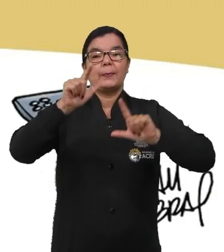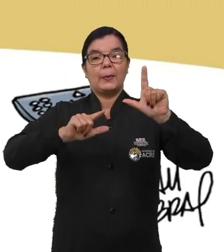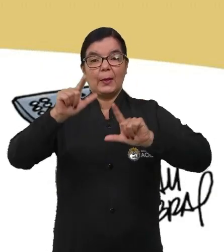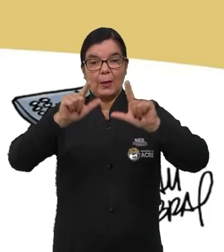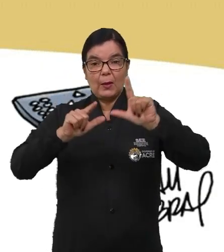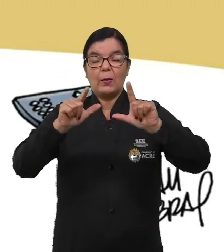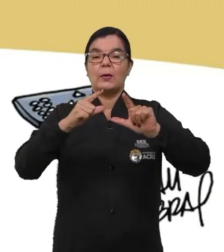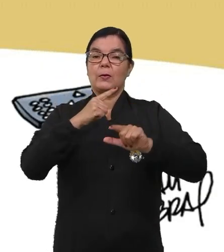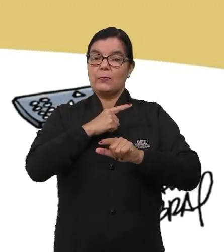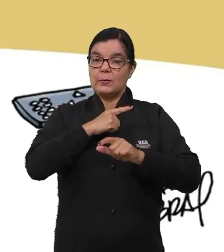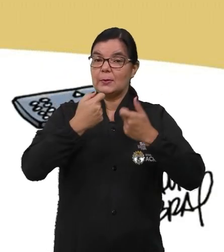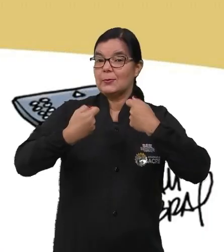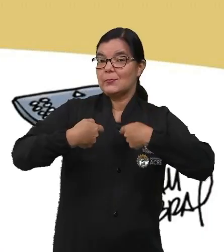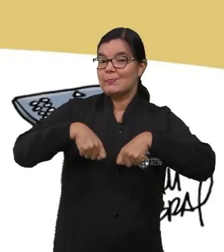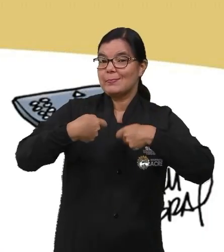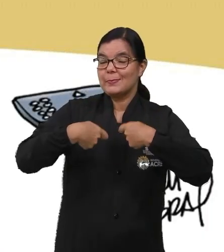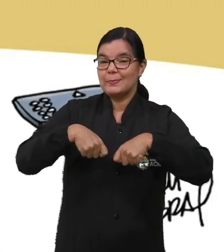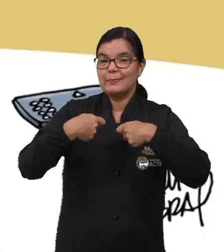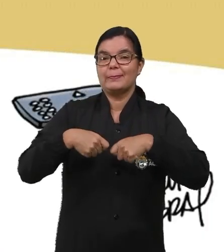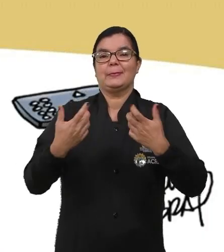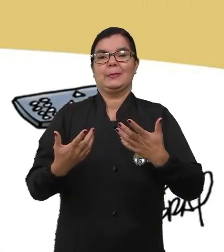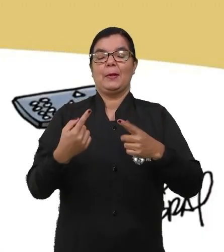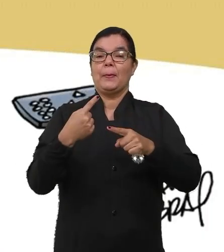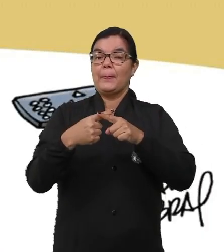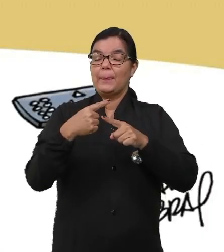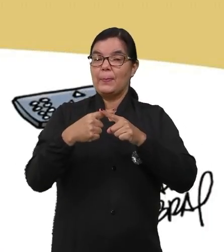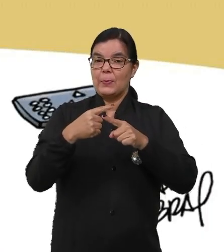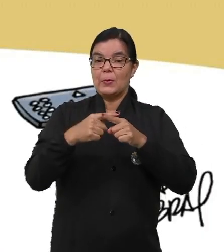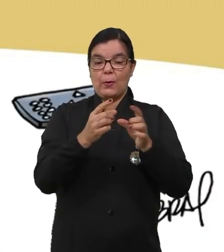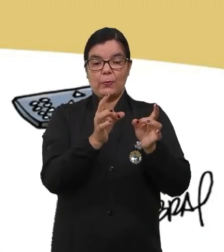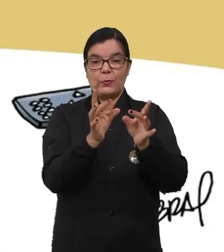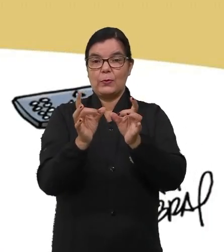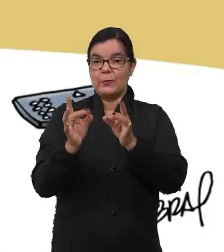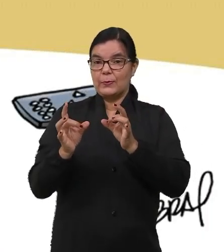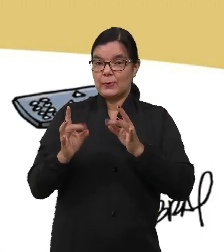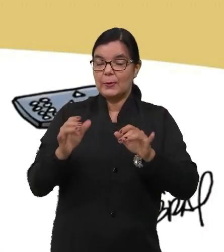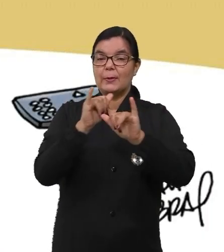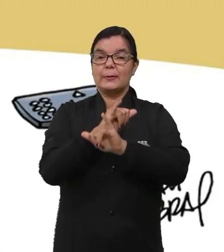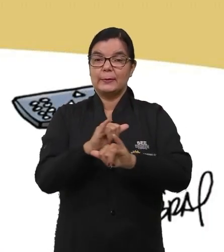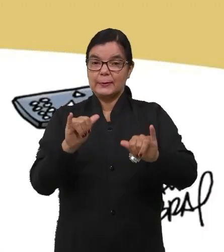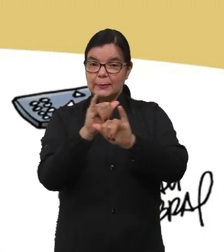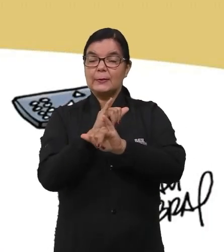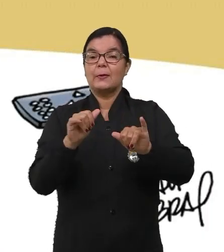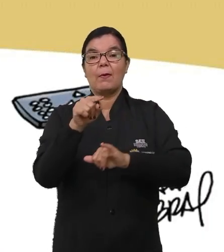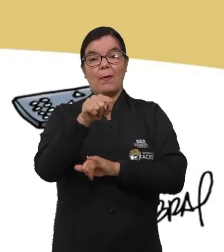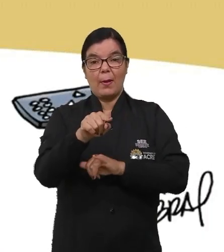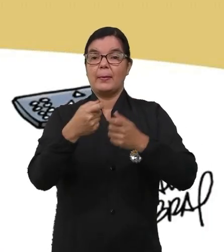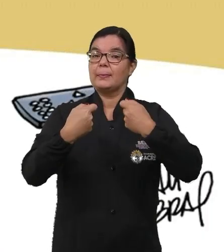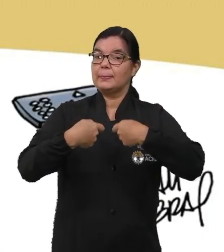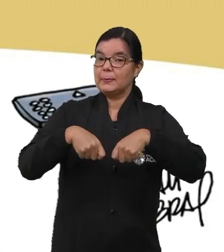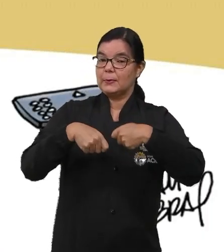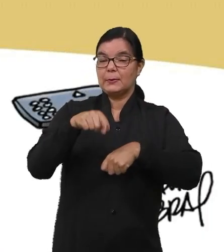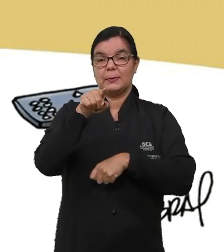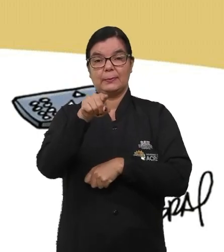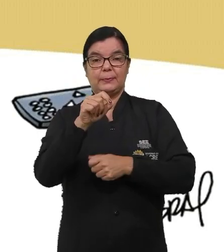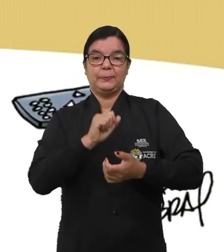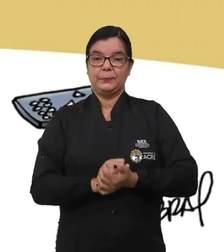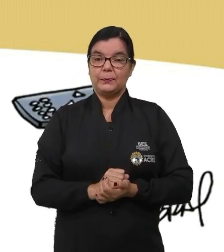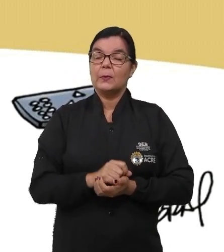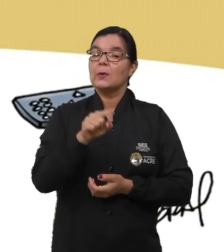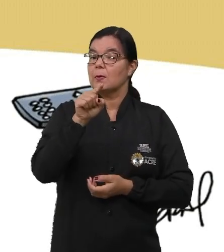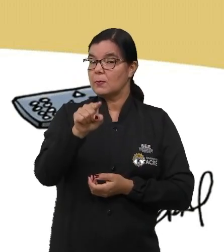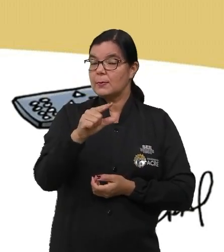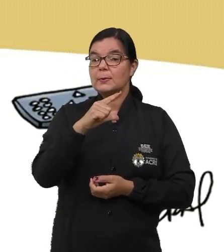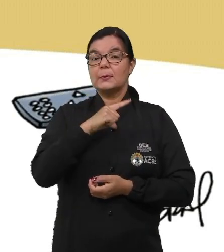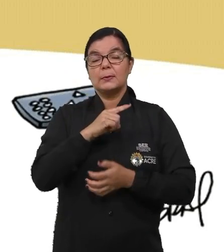vai ter uma necessidade, porque vai ser vendido a informação de que aquilo é necessário a você, e